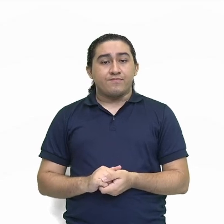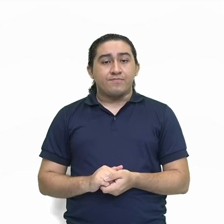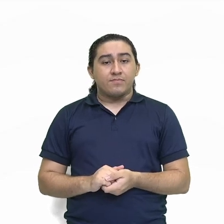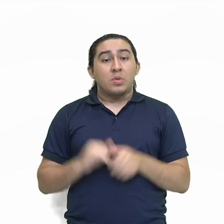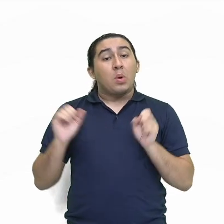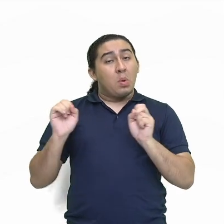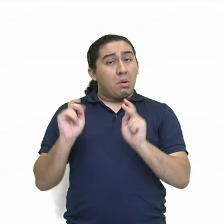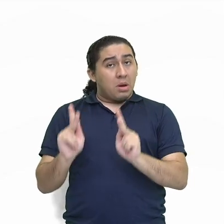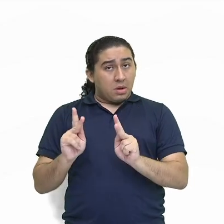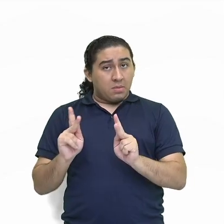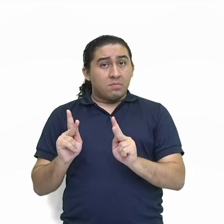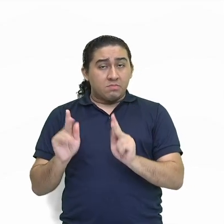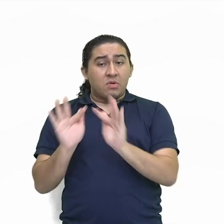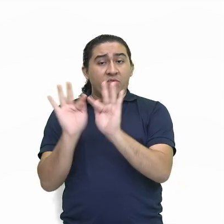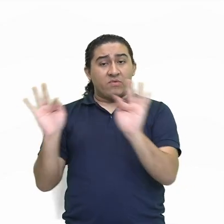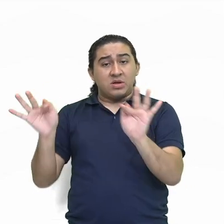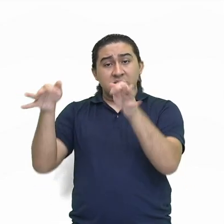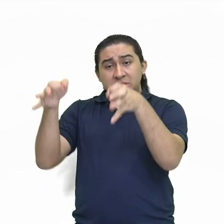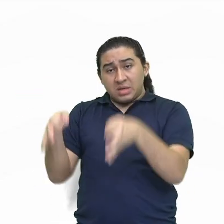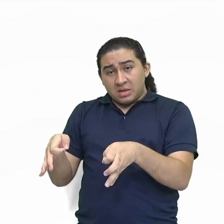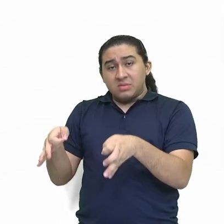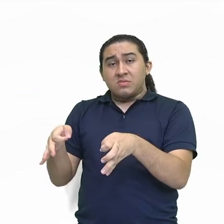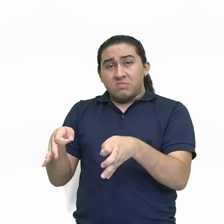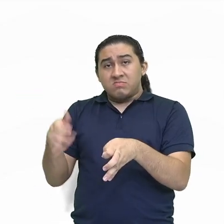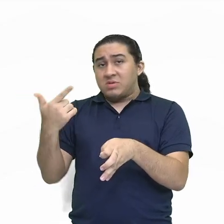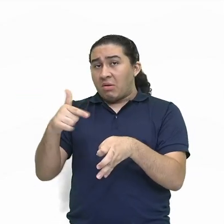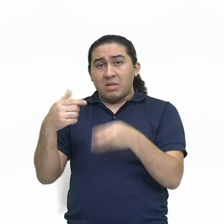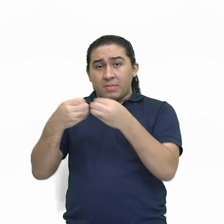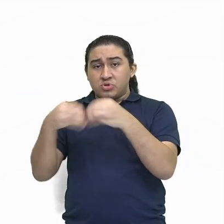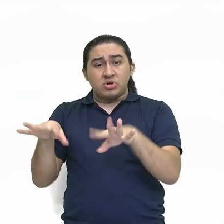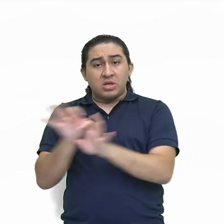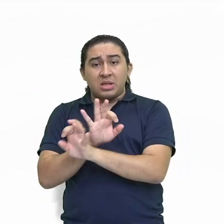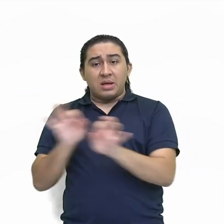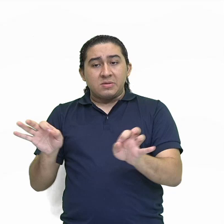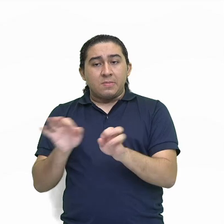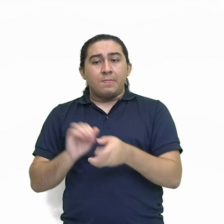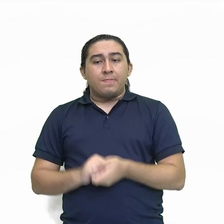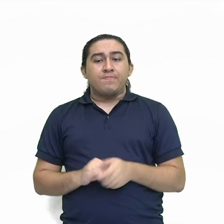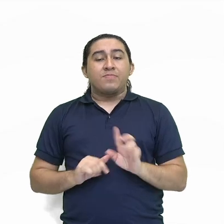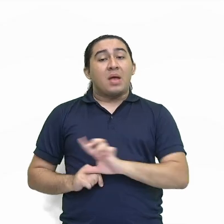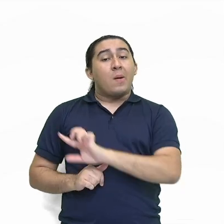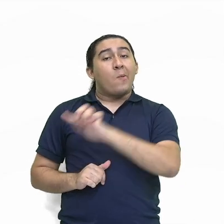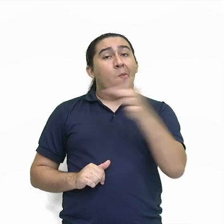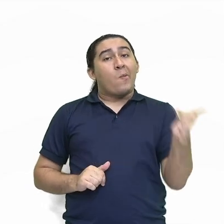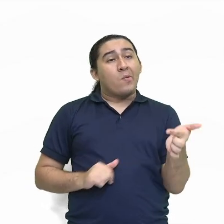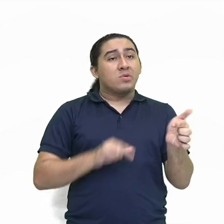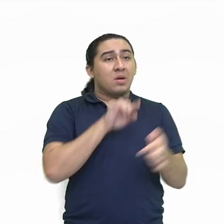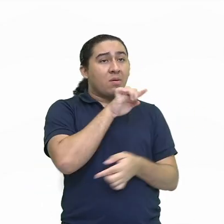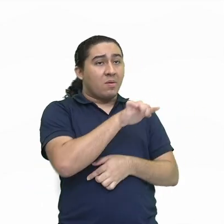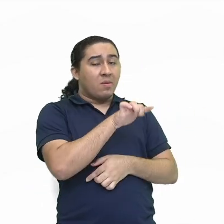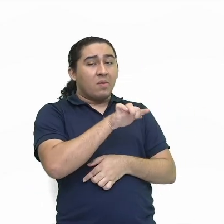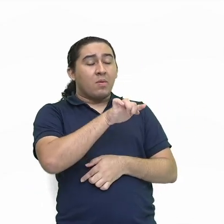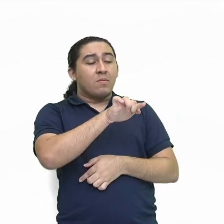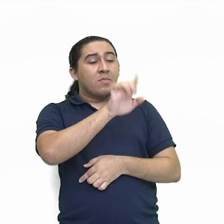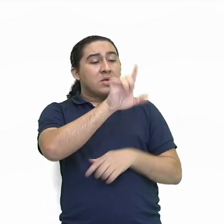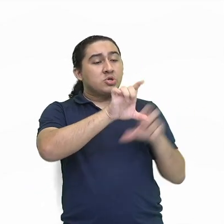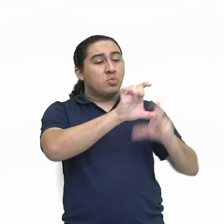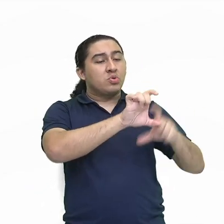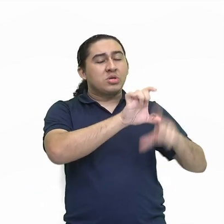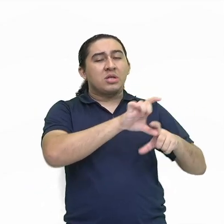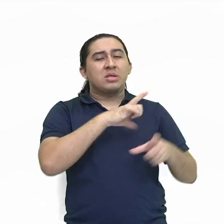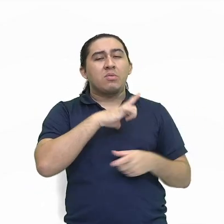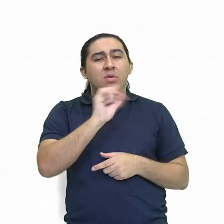lá do texto, sem nenhum prejuízo. Já aí na oração subordinada, veja que